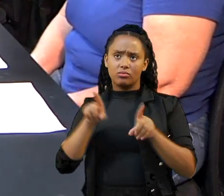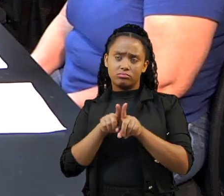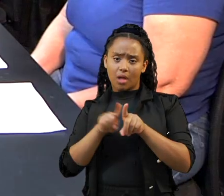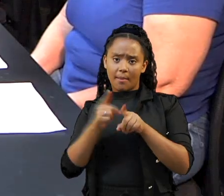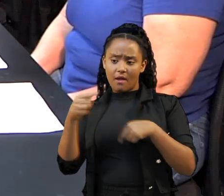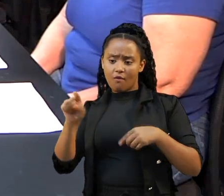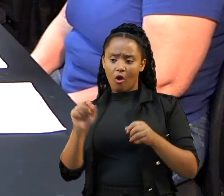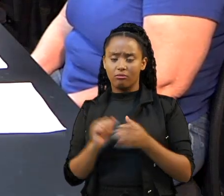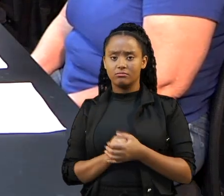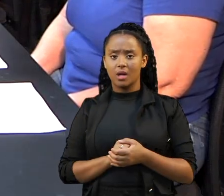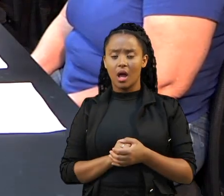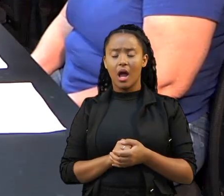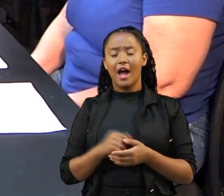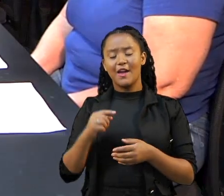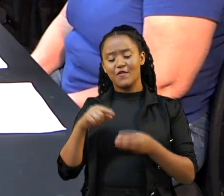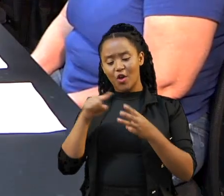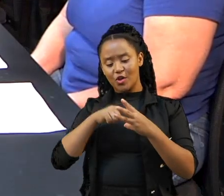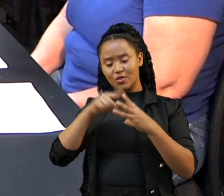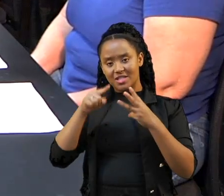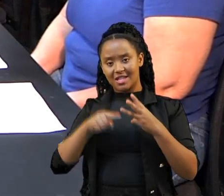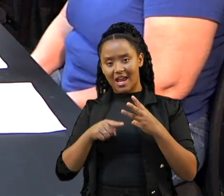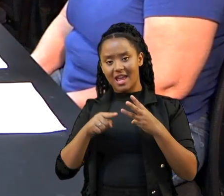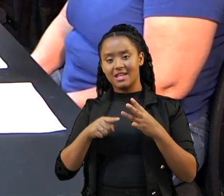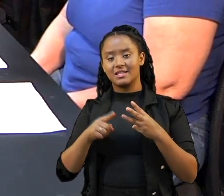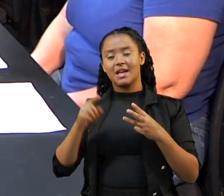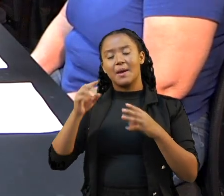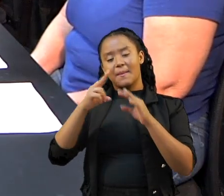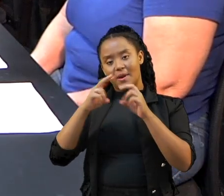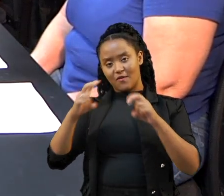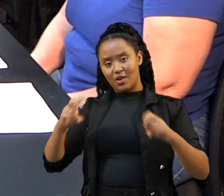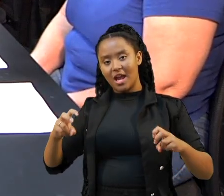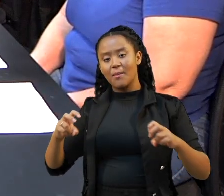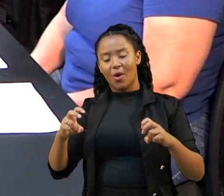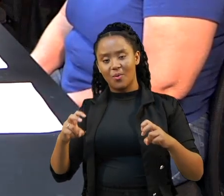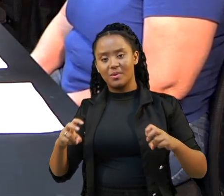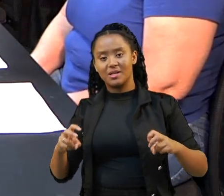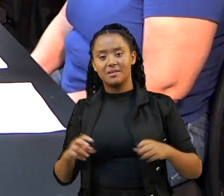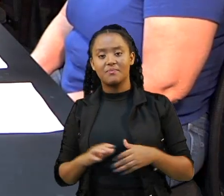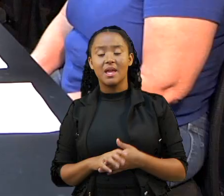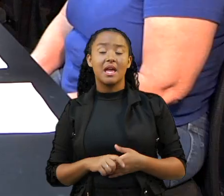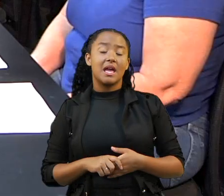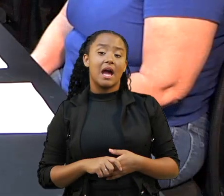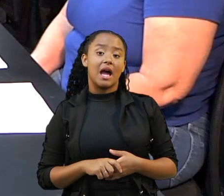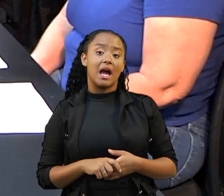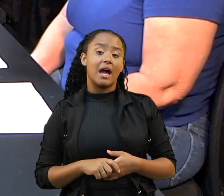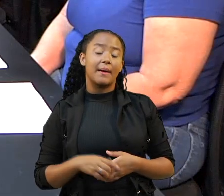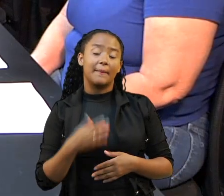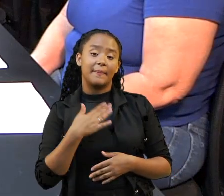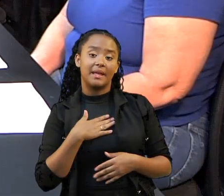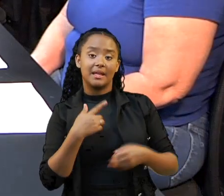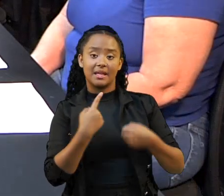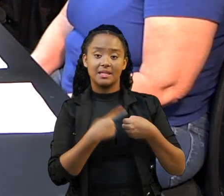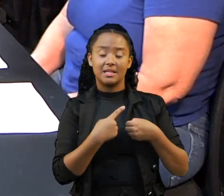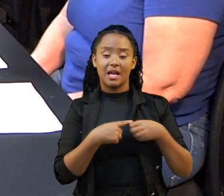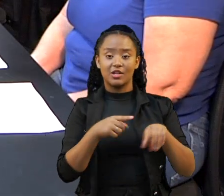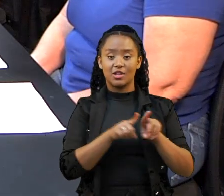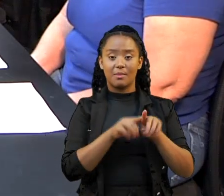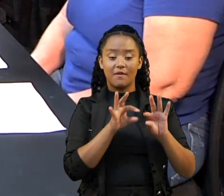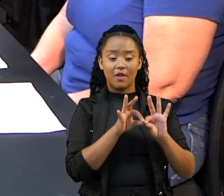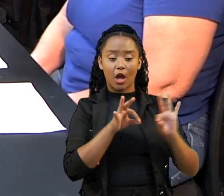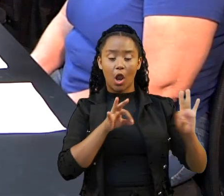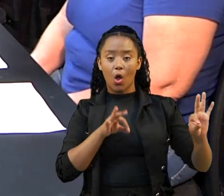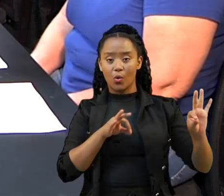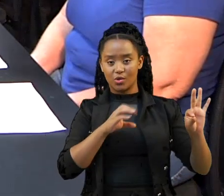para vocês, né? A minha cidade, ela fica um pouco longe da capital, fica uns 40 minutos. E não é tão longe, só que lá